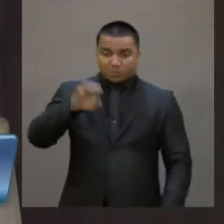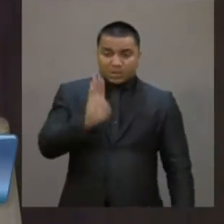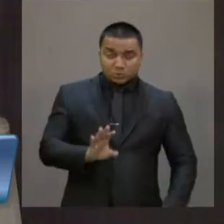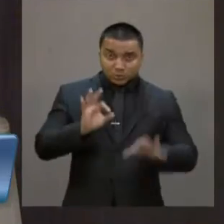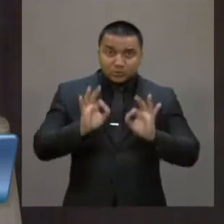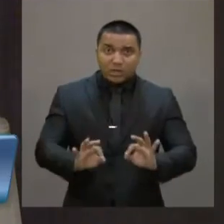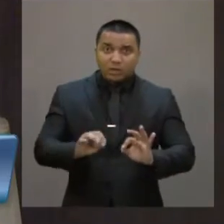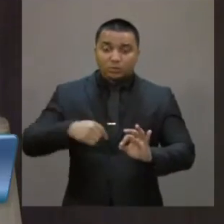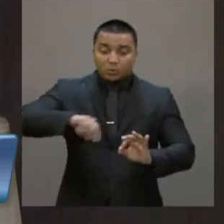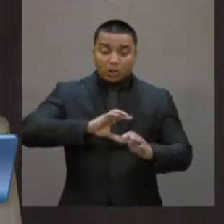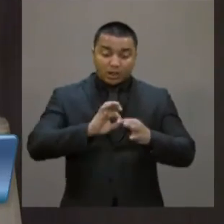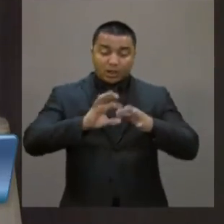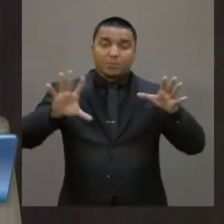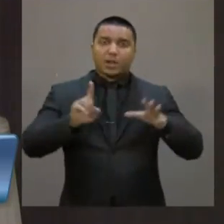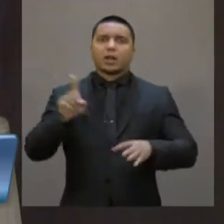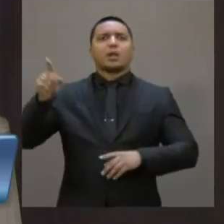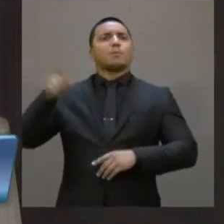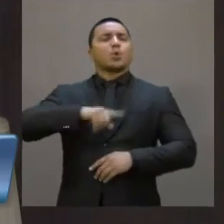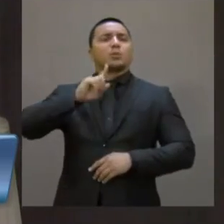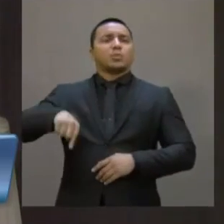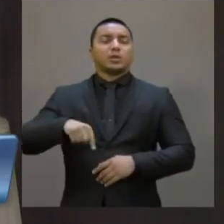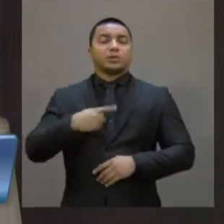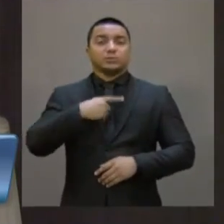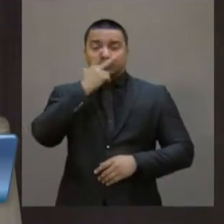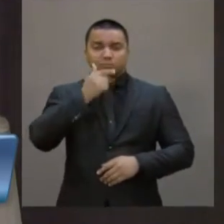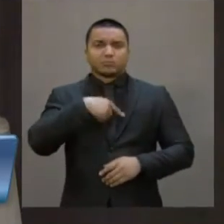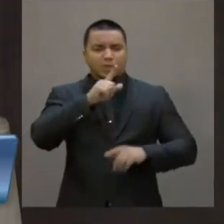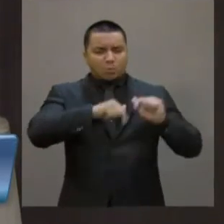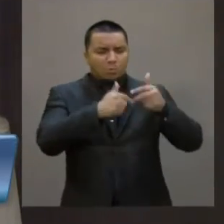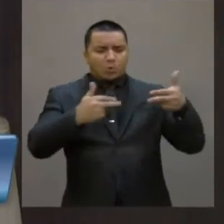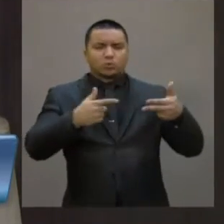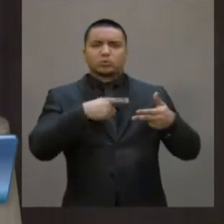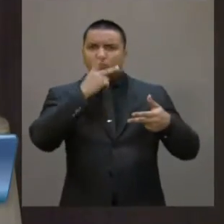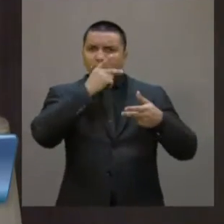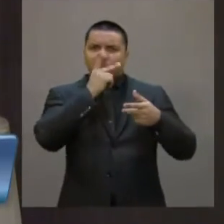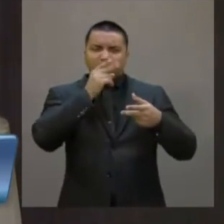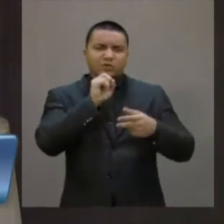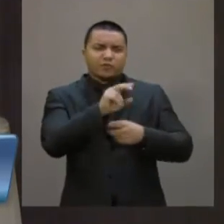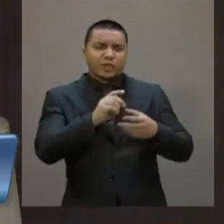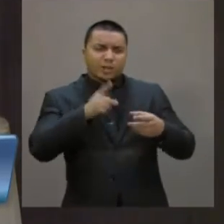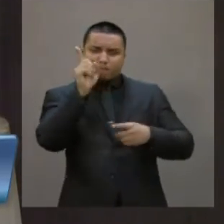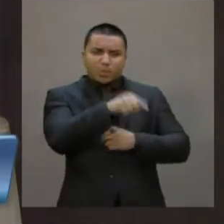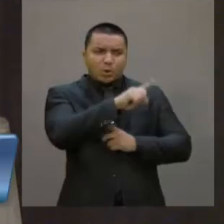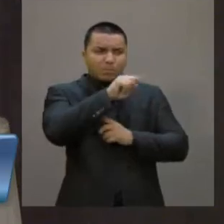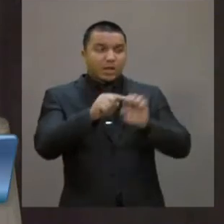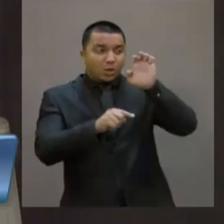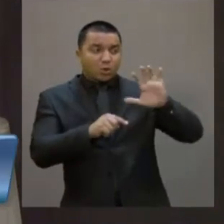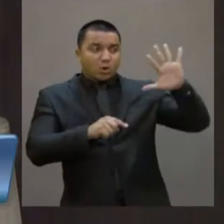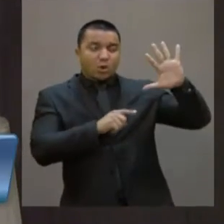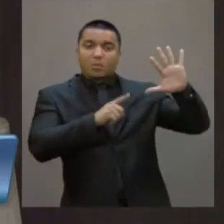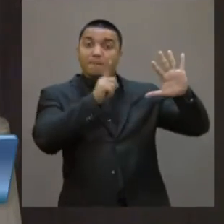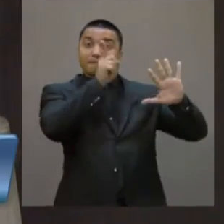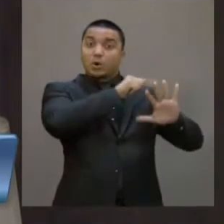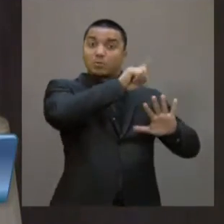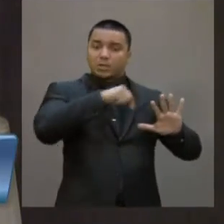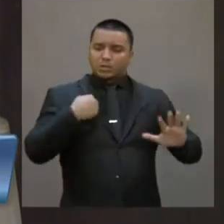proibindo? Nós estamos liberando mais produtos que eles estão proibindo lá na Europa. Será